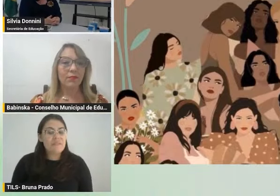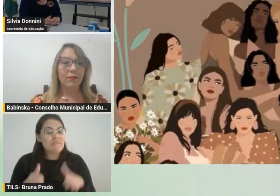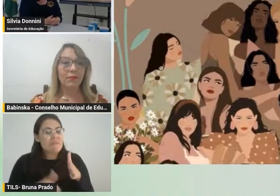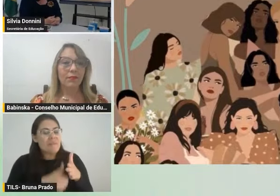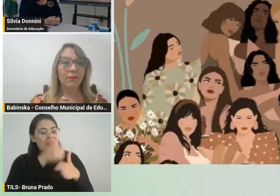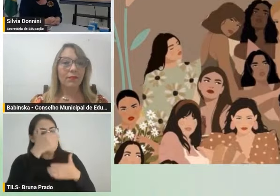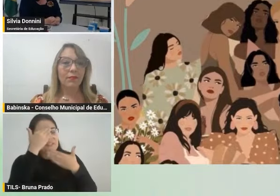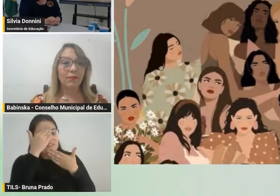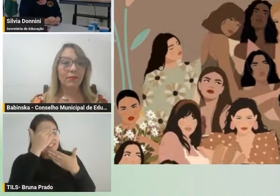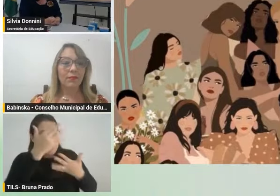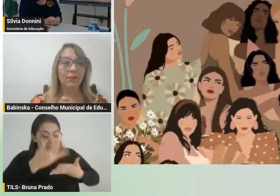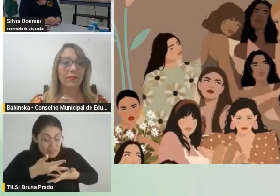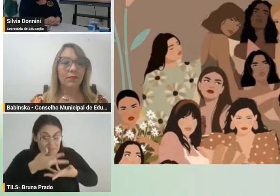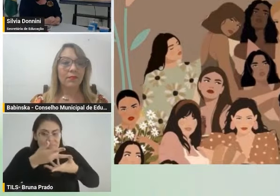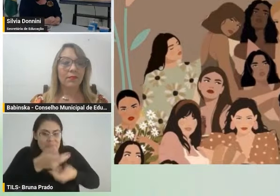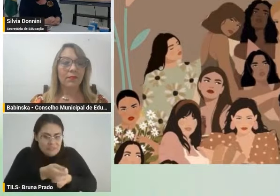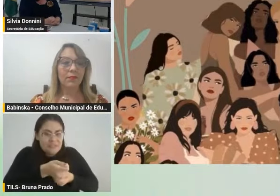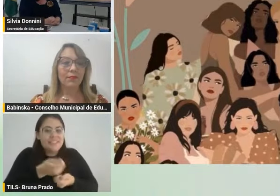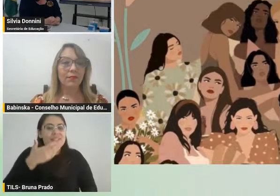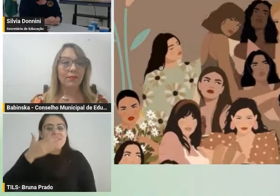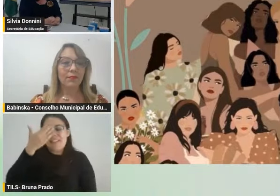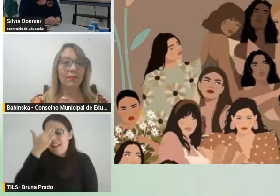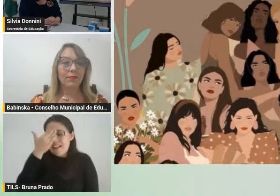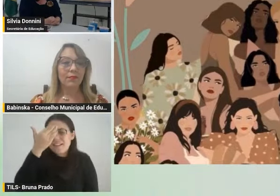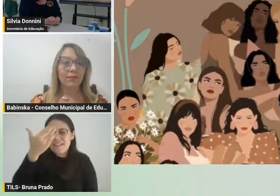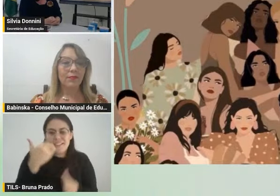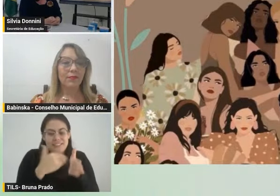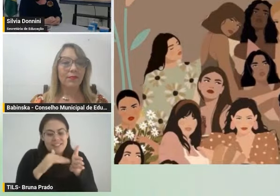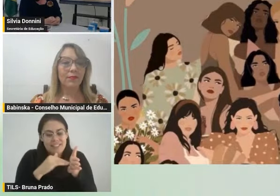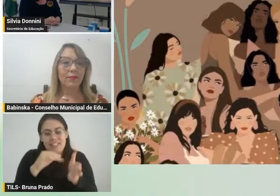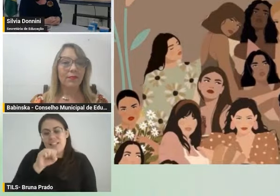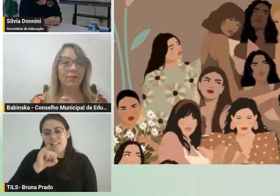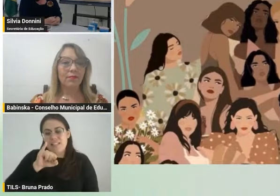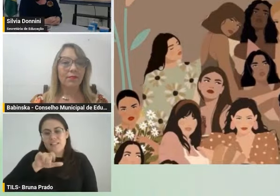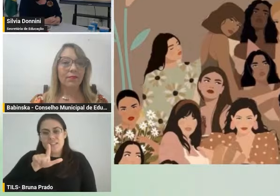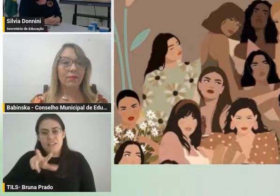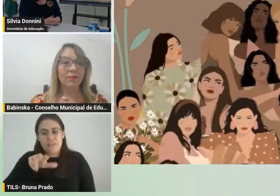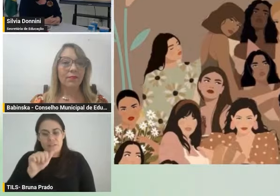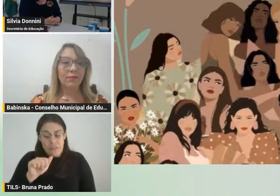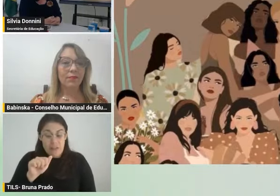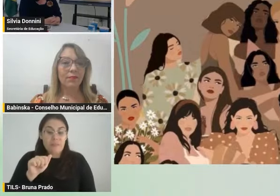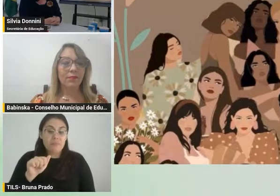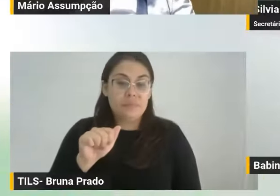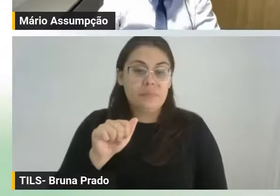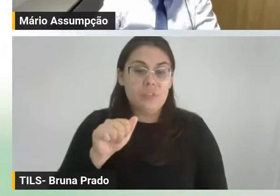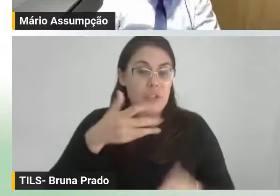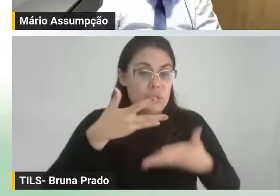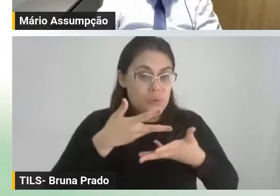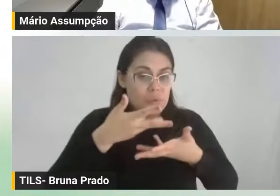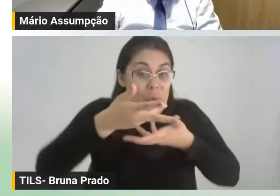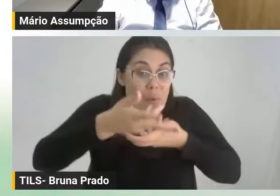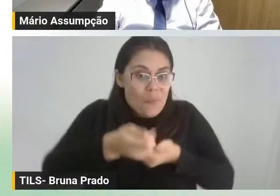obrigado pelo convite. Agradeço a secretária Silvia Domini por conta desse convite feito a mim.